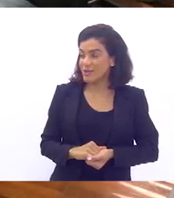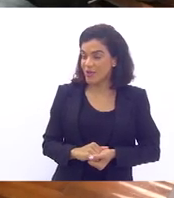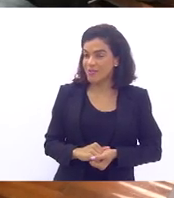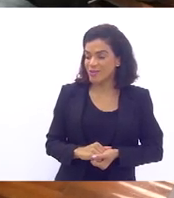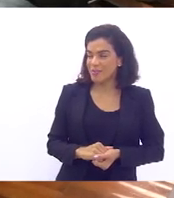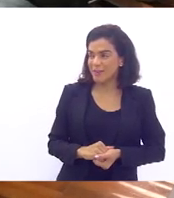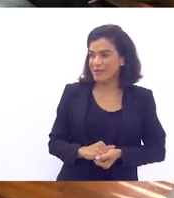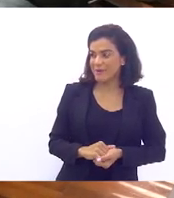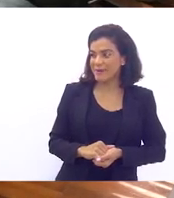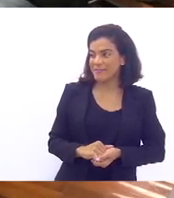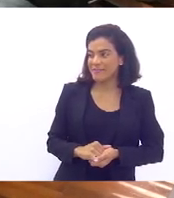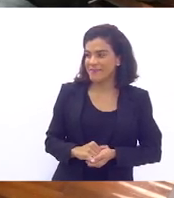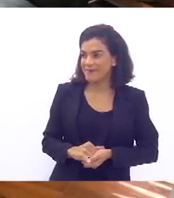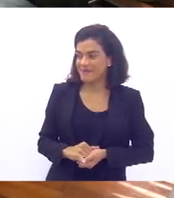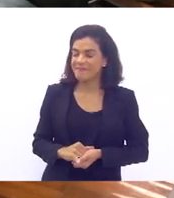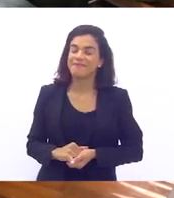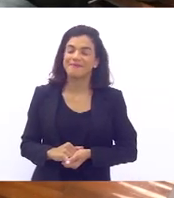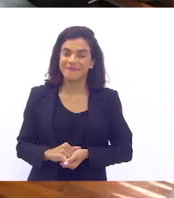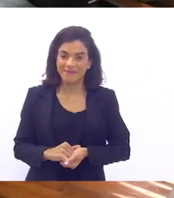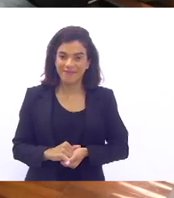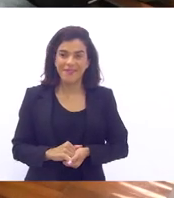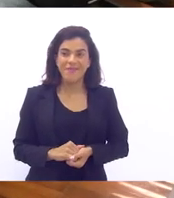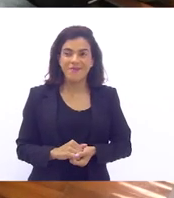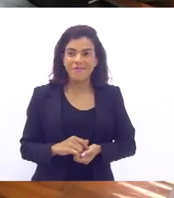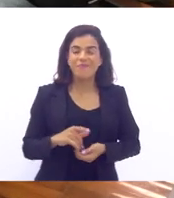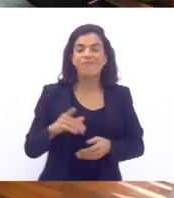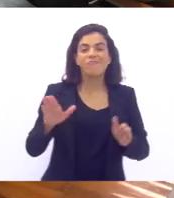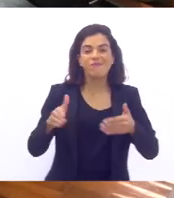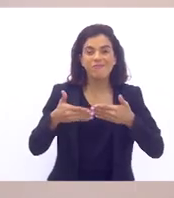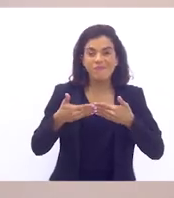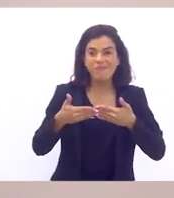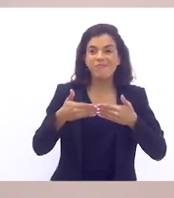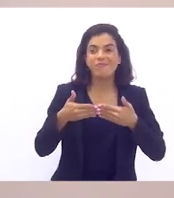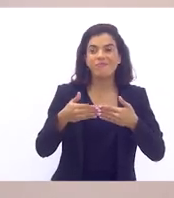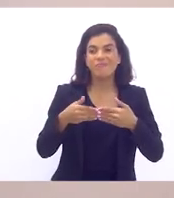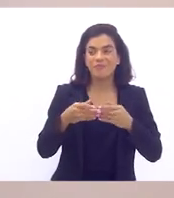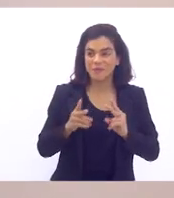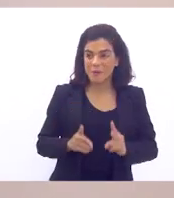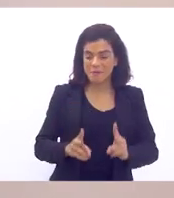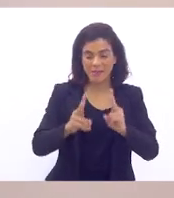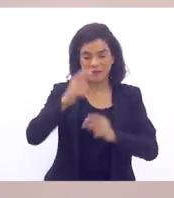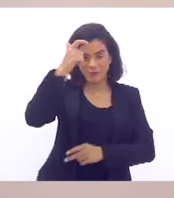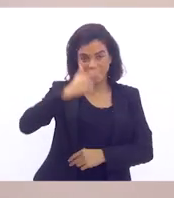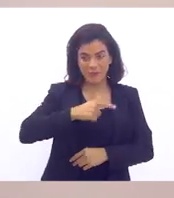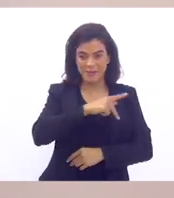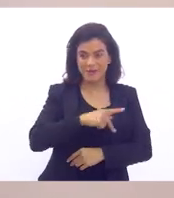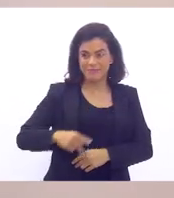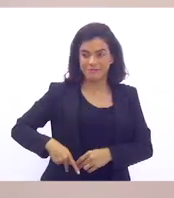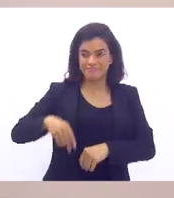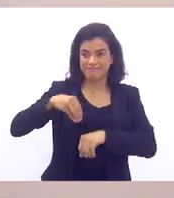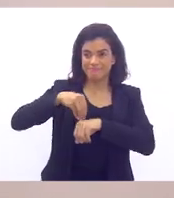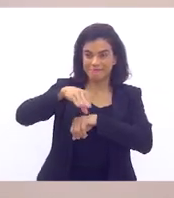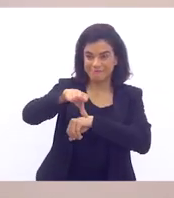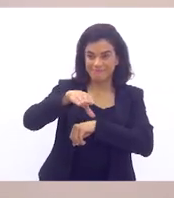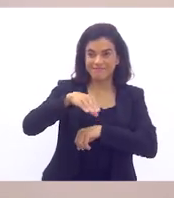a presidência e faça posteriormente o encerramento mas ainda como presidente da ccj dá notícia aqui que Assessoria